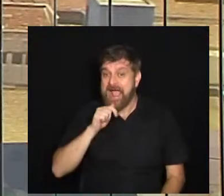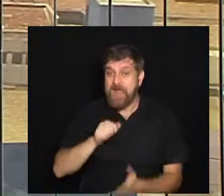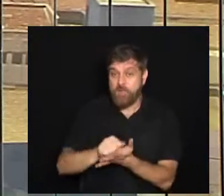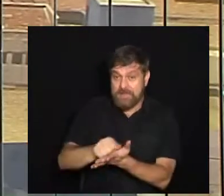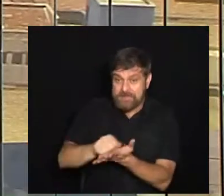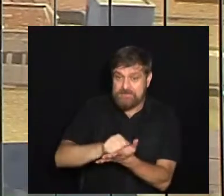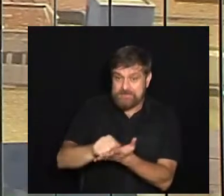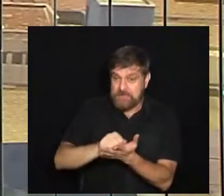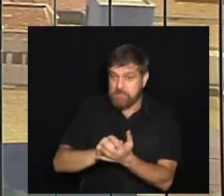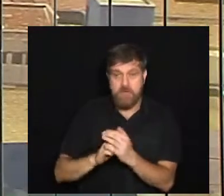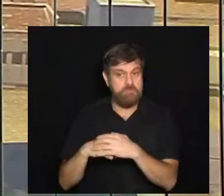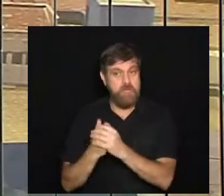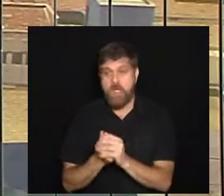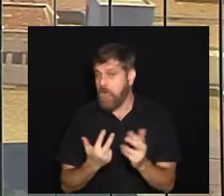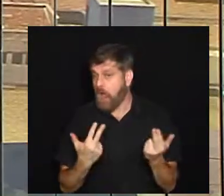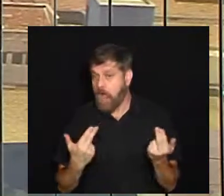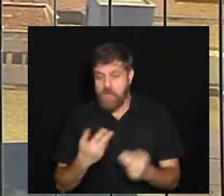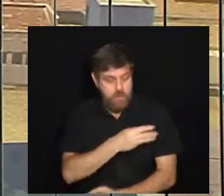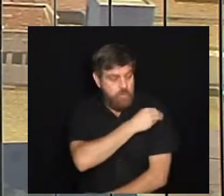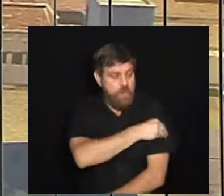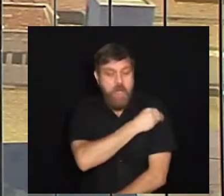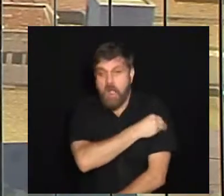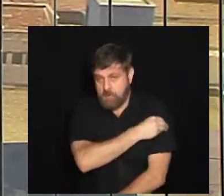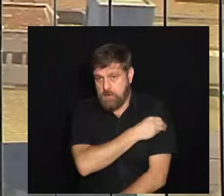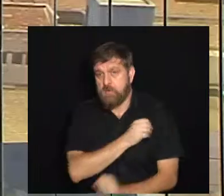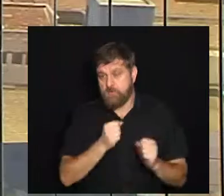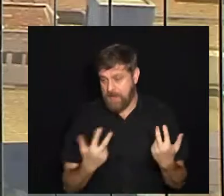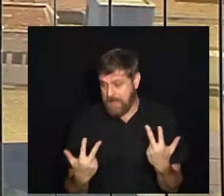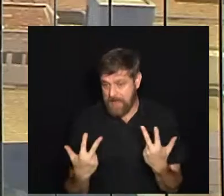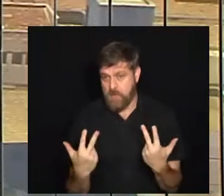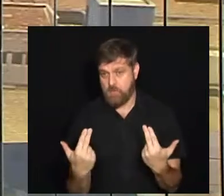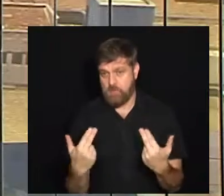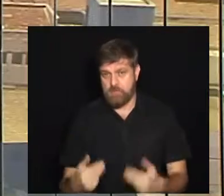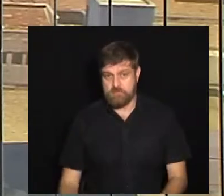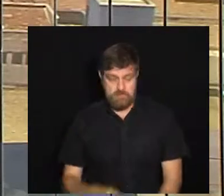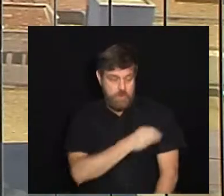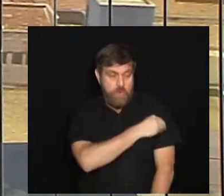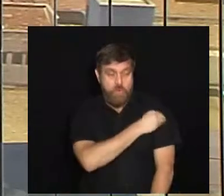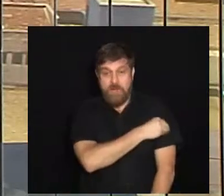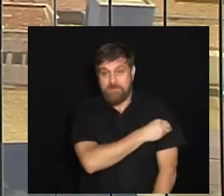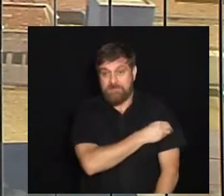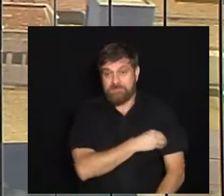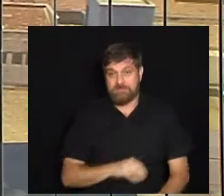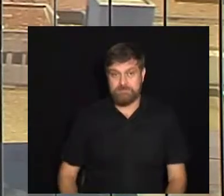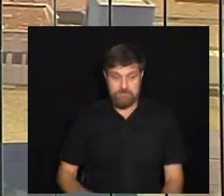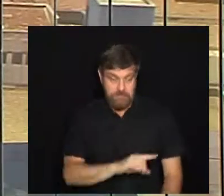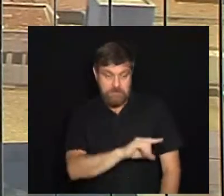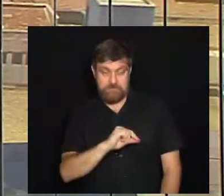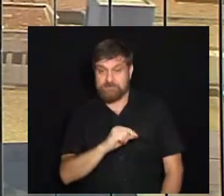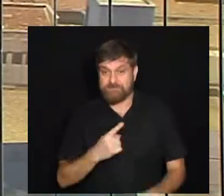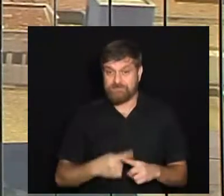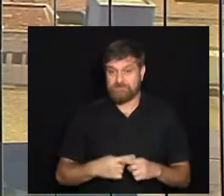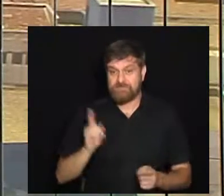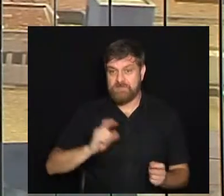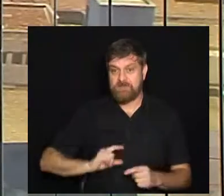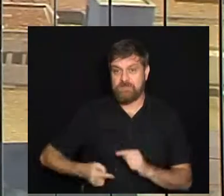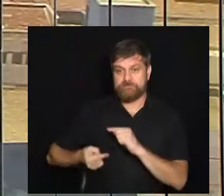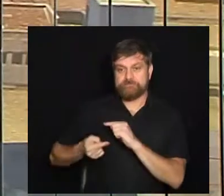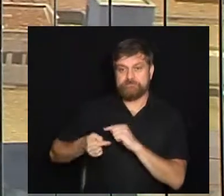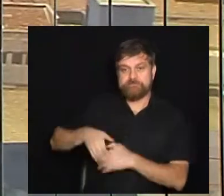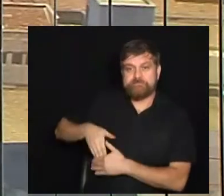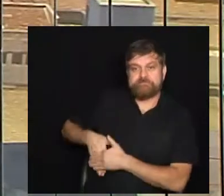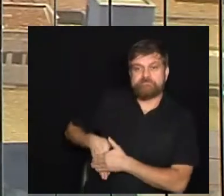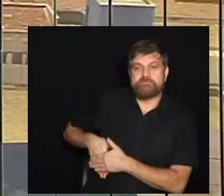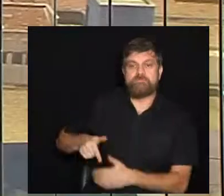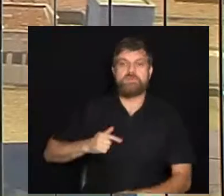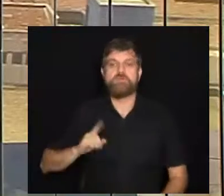e sabão é tão bom quanto lavar com álcool gel ou álcool 70 tá o álcool gel é uma opção que ela tem a grande qualidade dela ser portátil então